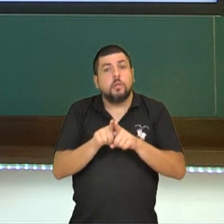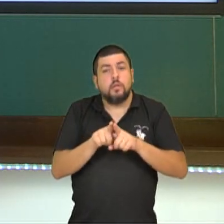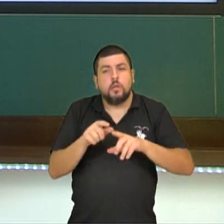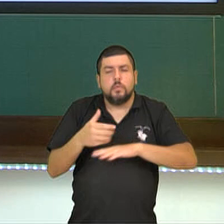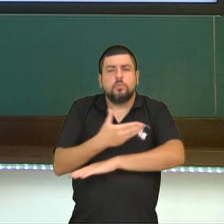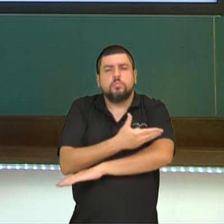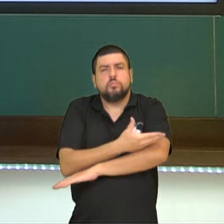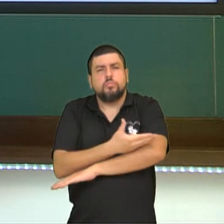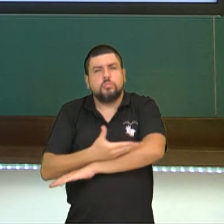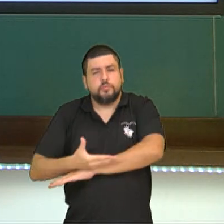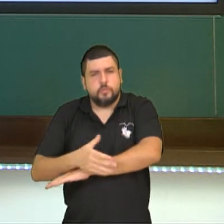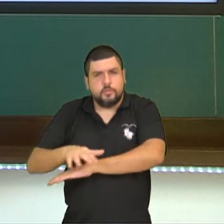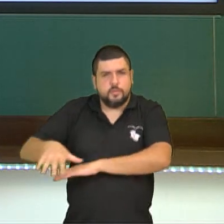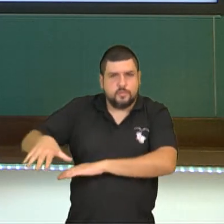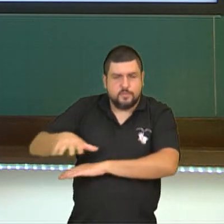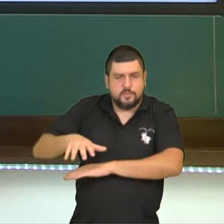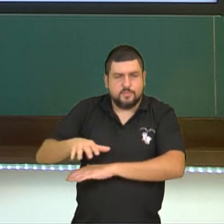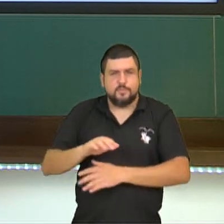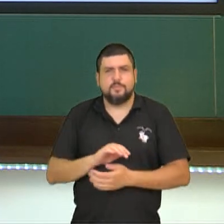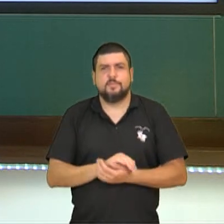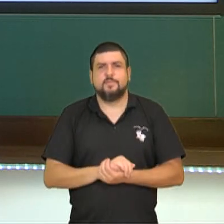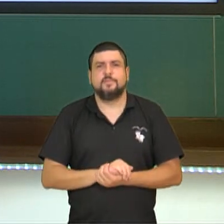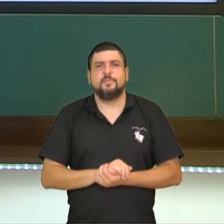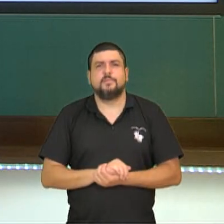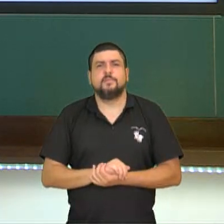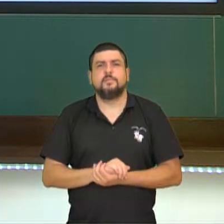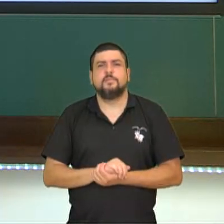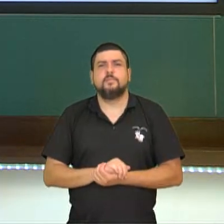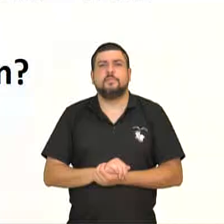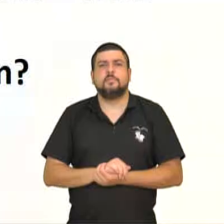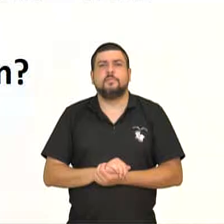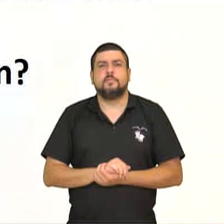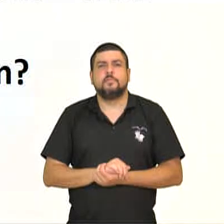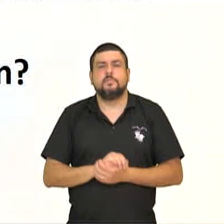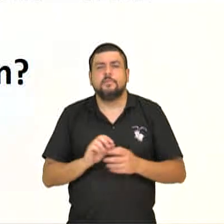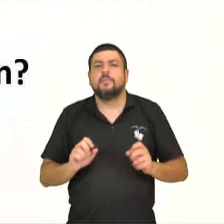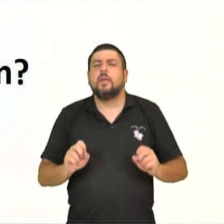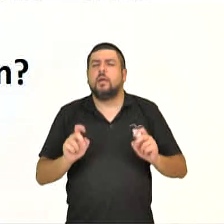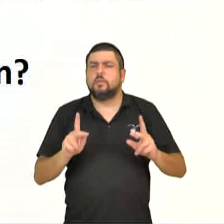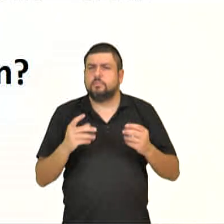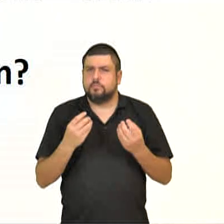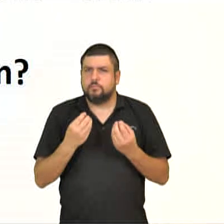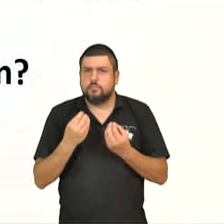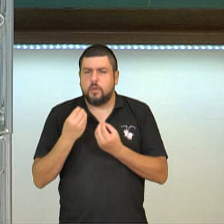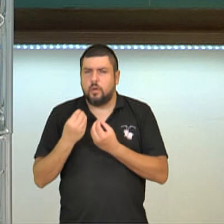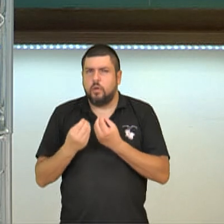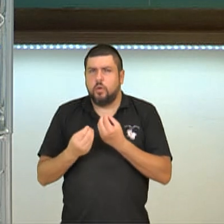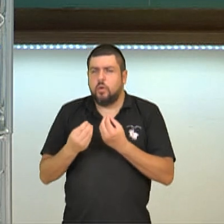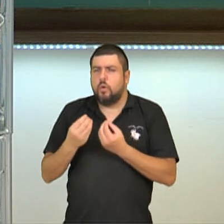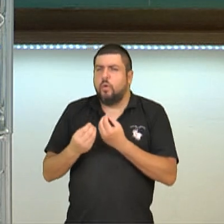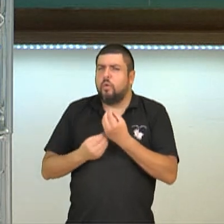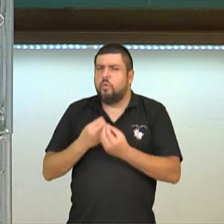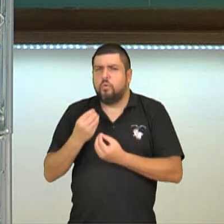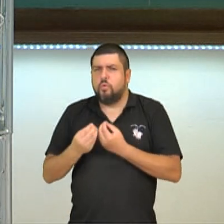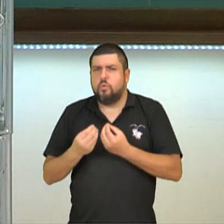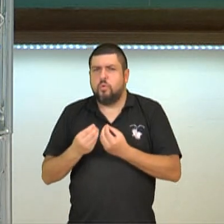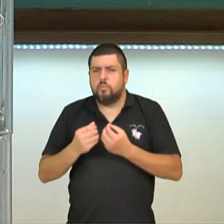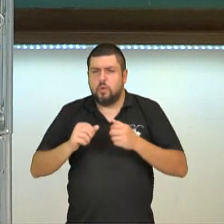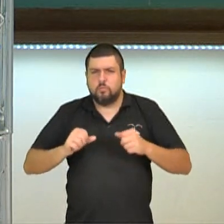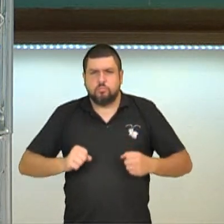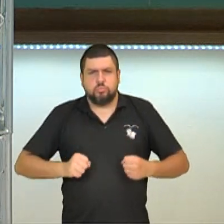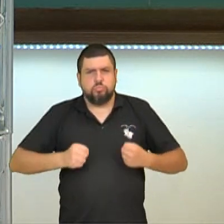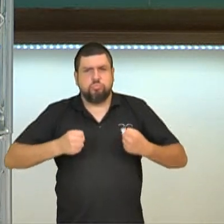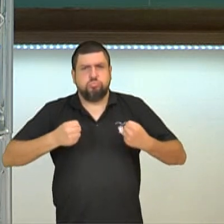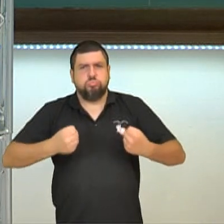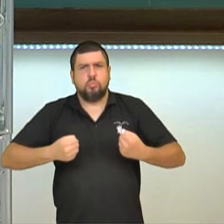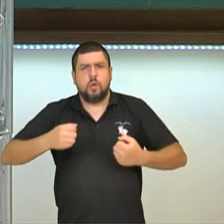com a religiosidade. Gostei das pitadas. E aí, como que seria então a força militar do reino